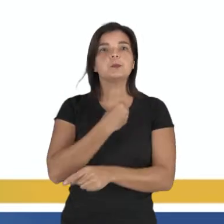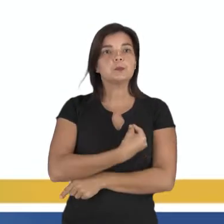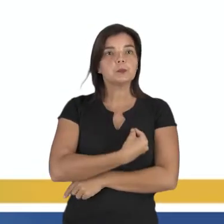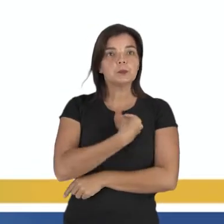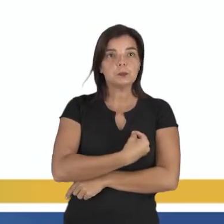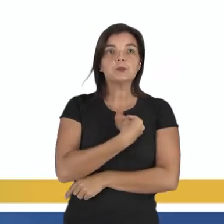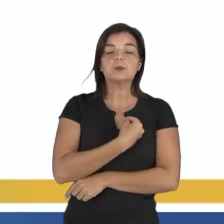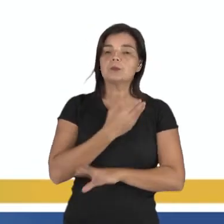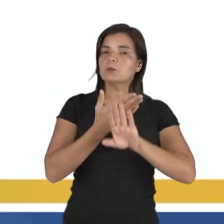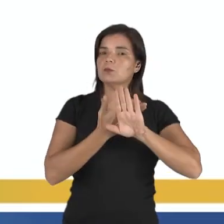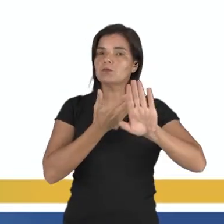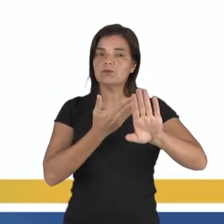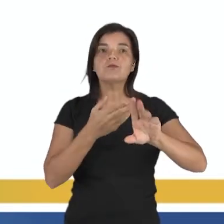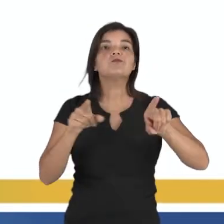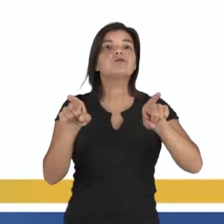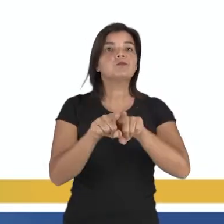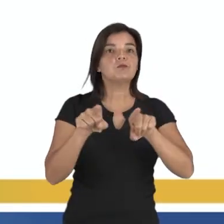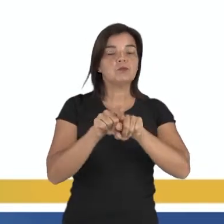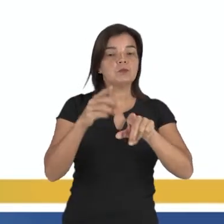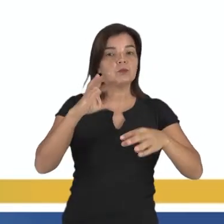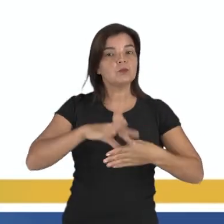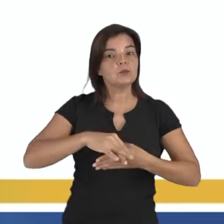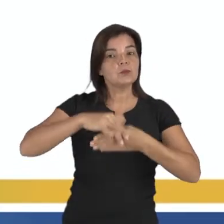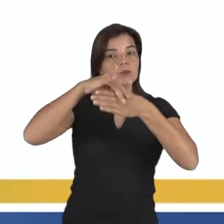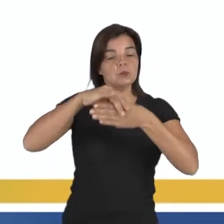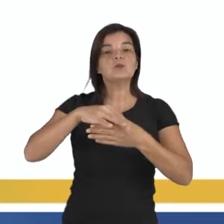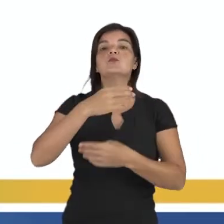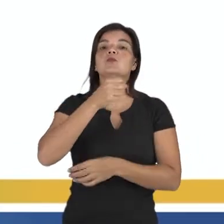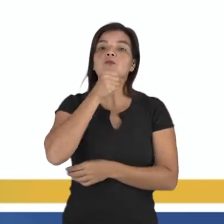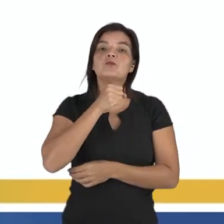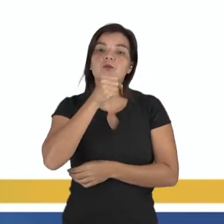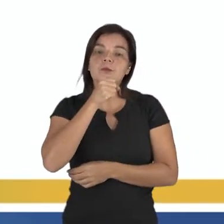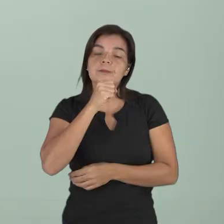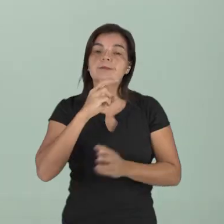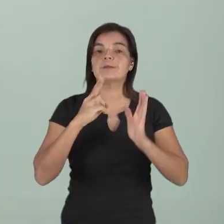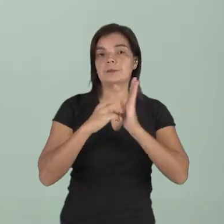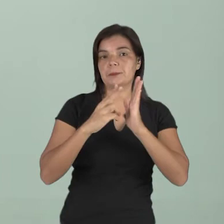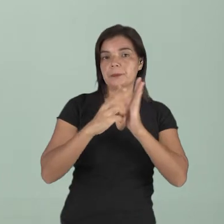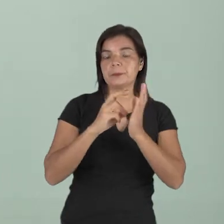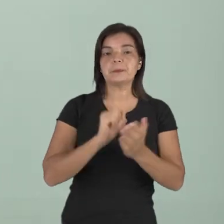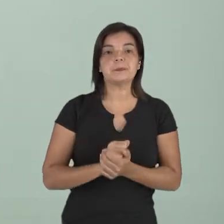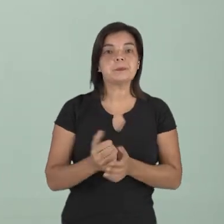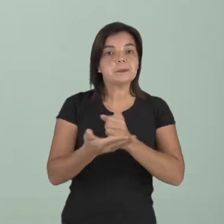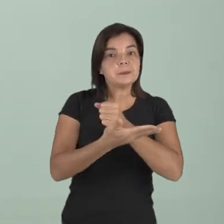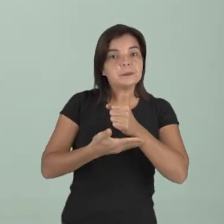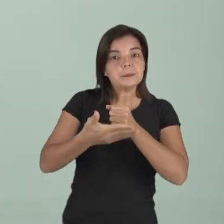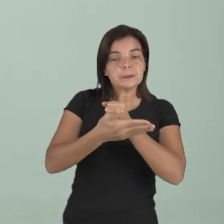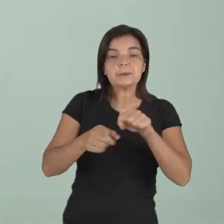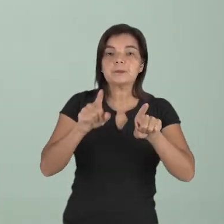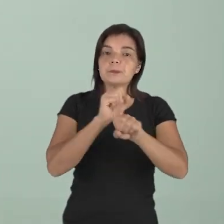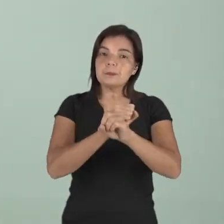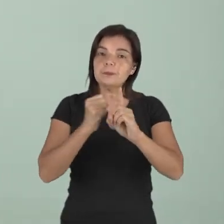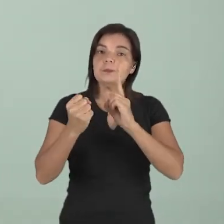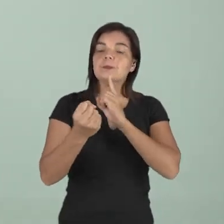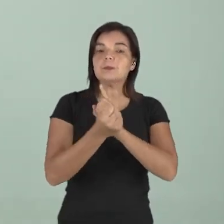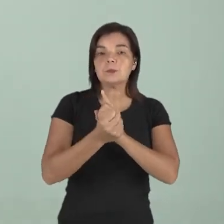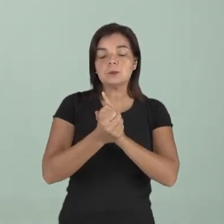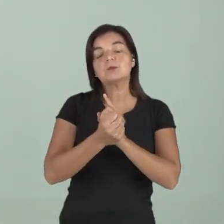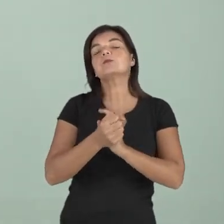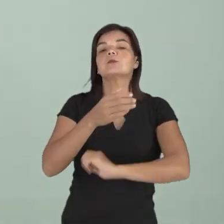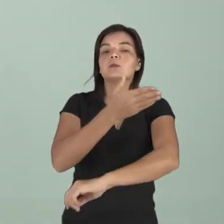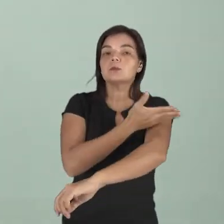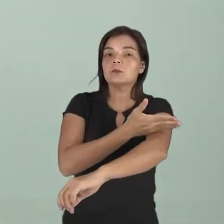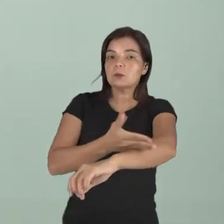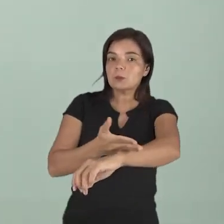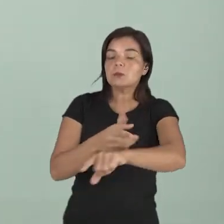habitavam povoações isoladas sob a liderança de um ancião. Então, basicamente, essa estruturação de sociedade da população